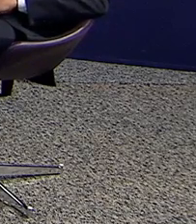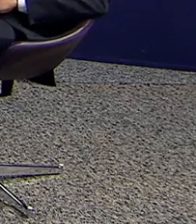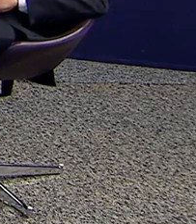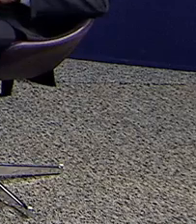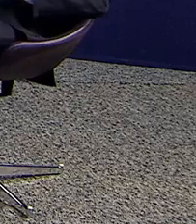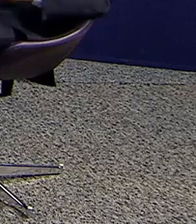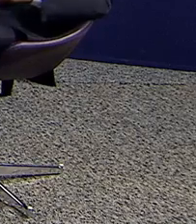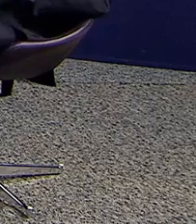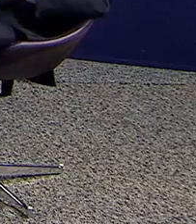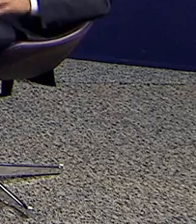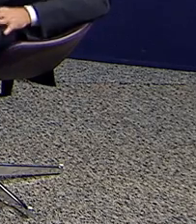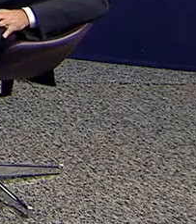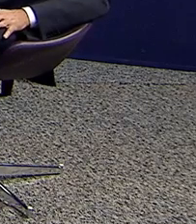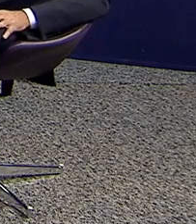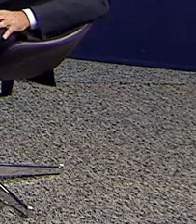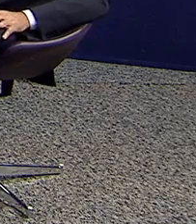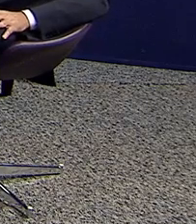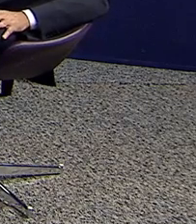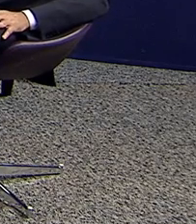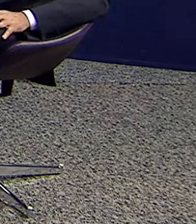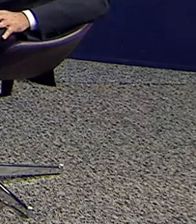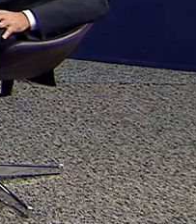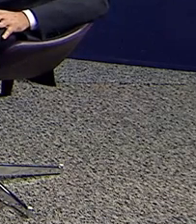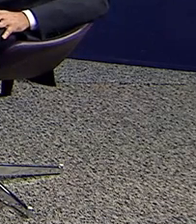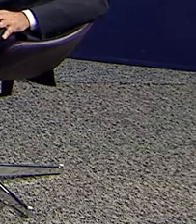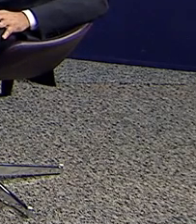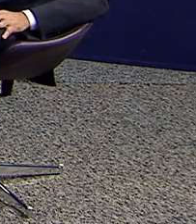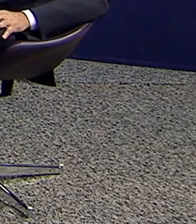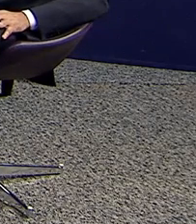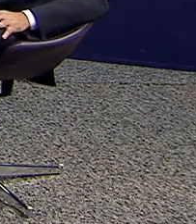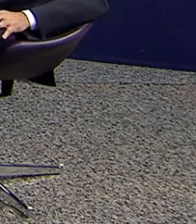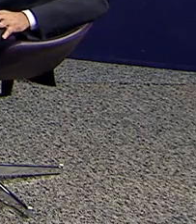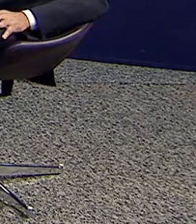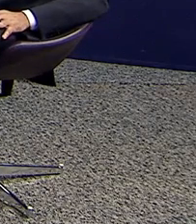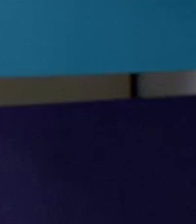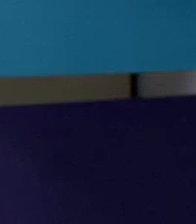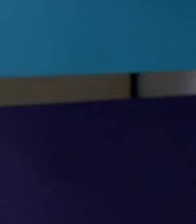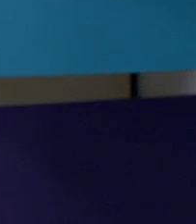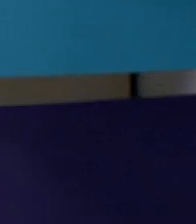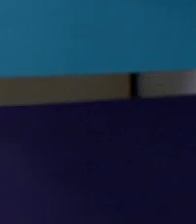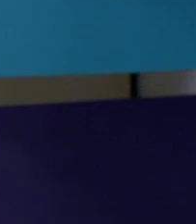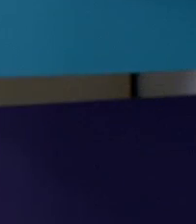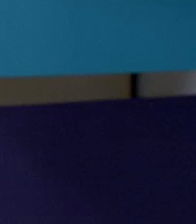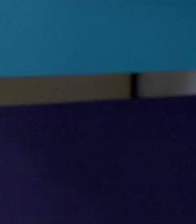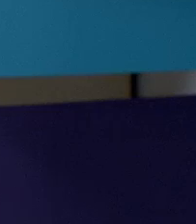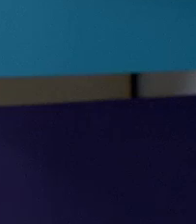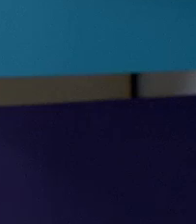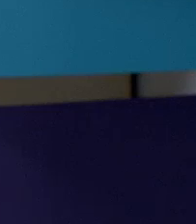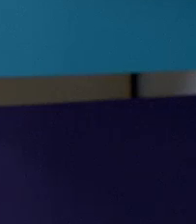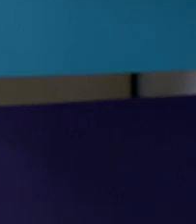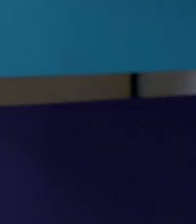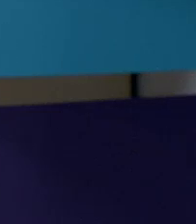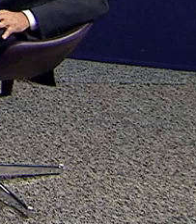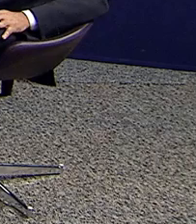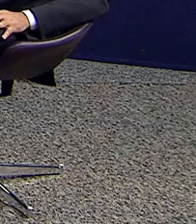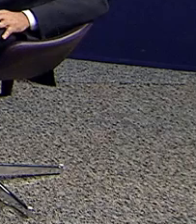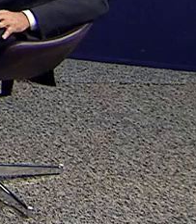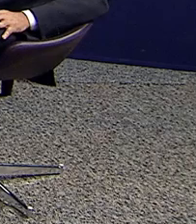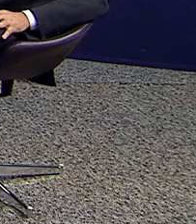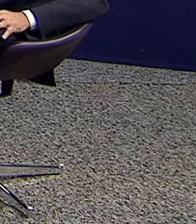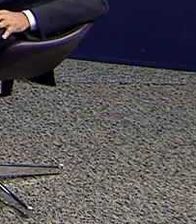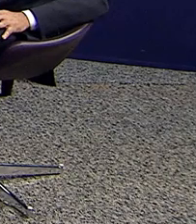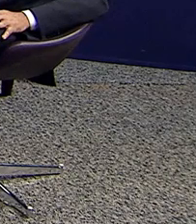das crianças a quem trabalhar né de fato o papel do brasil tem sido bastante para o exemplo um